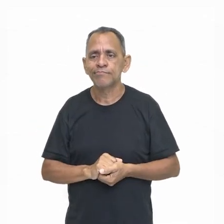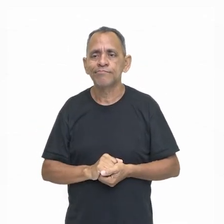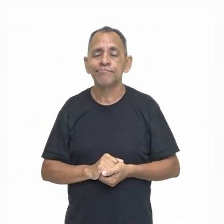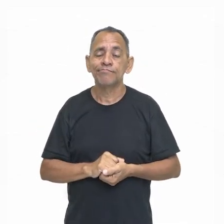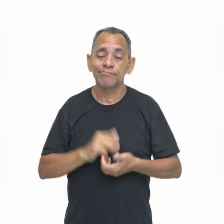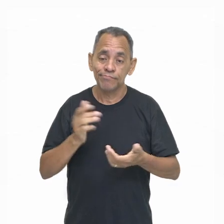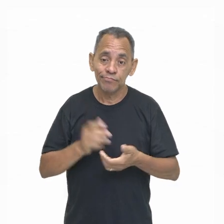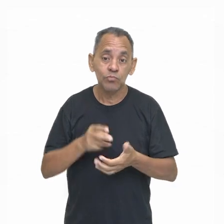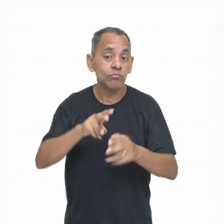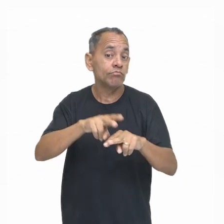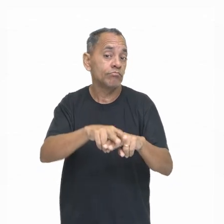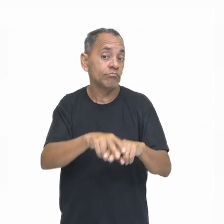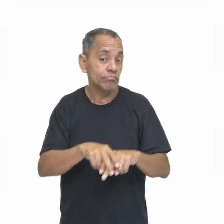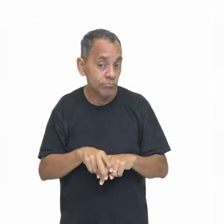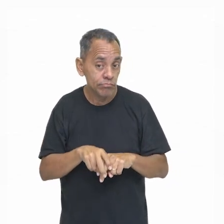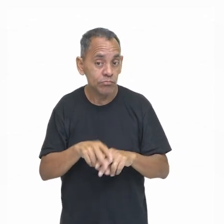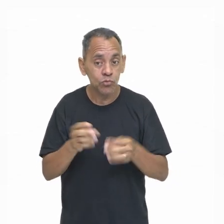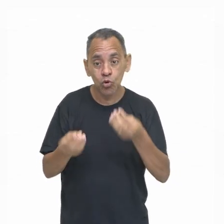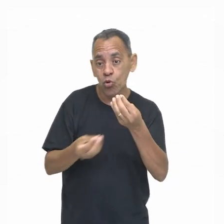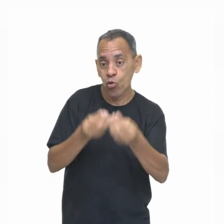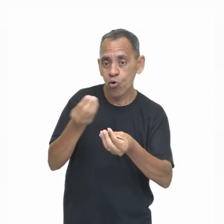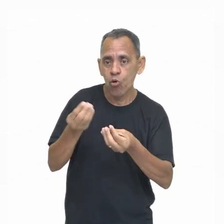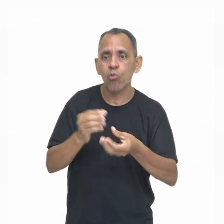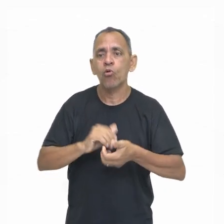de poupanças, de